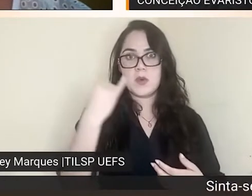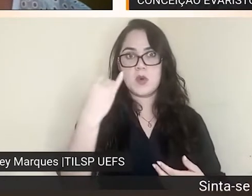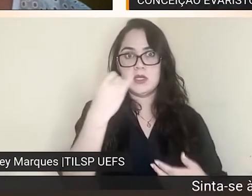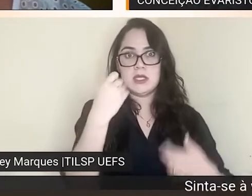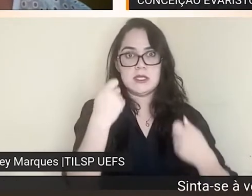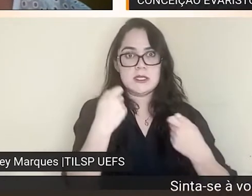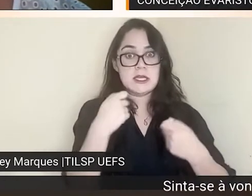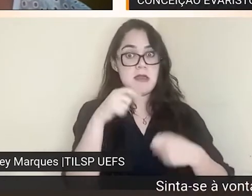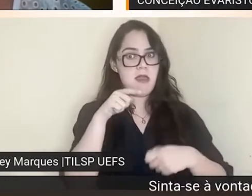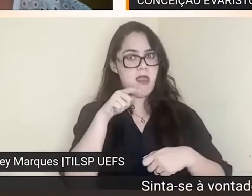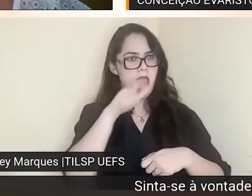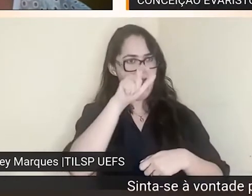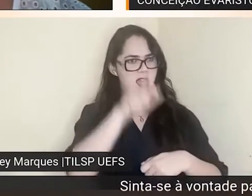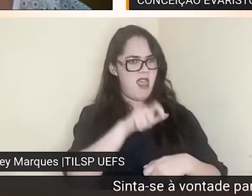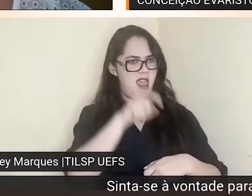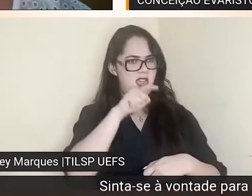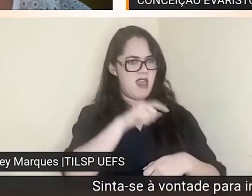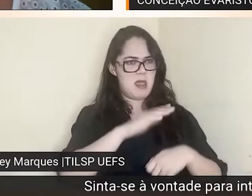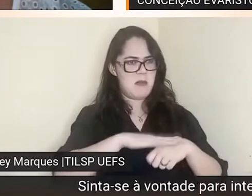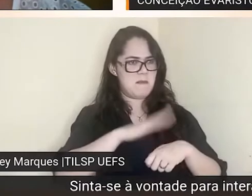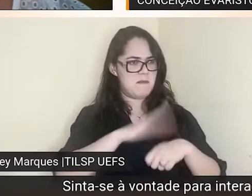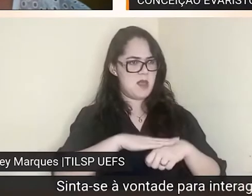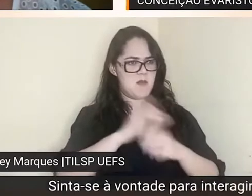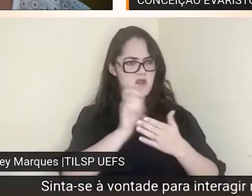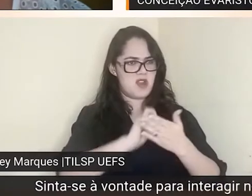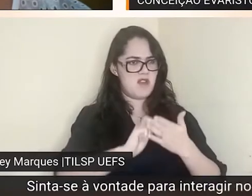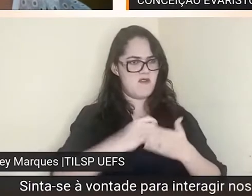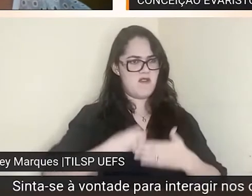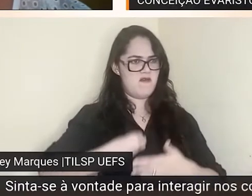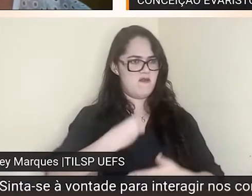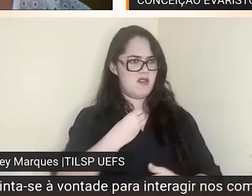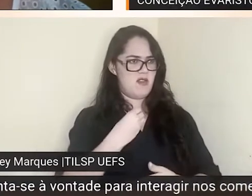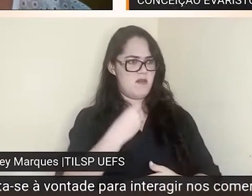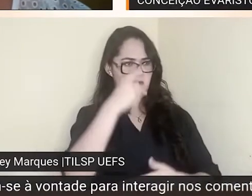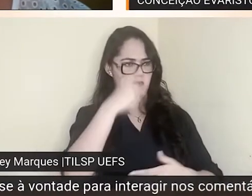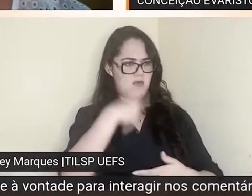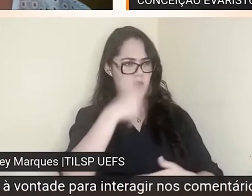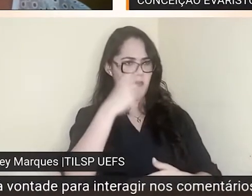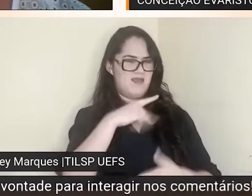dele. Eu ficaria mais feliz se alguém escrevesse a minha vida, não eu.